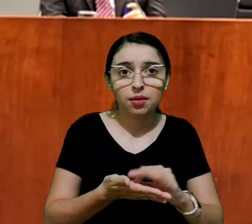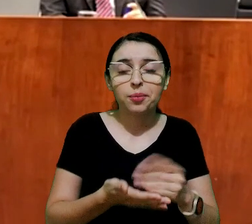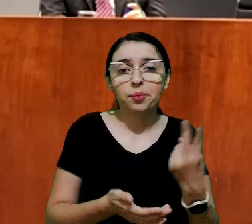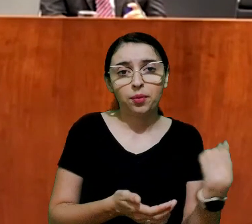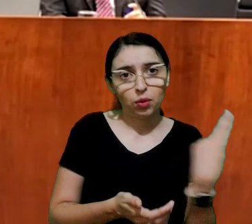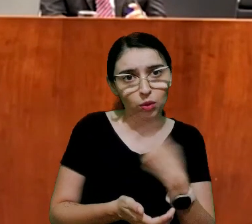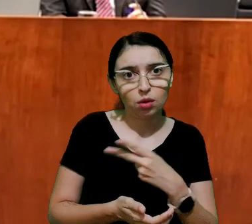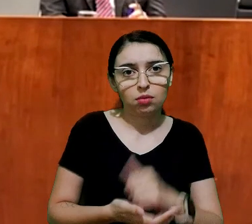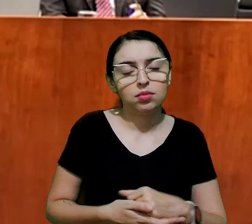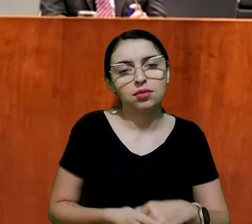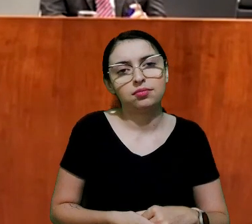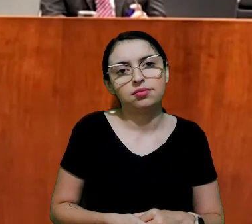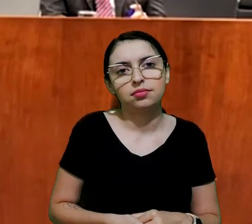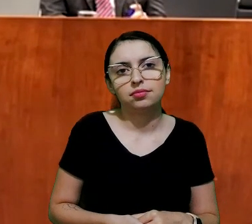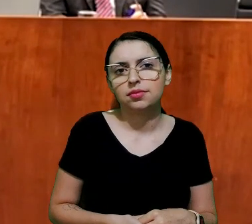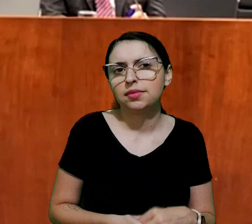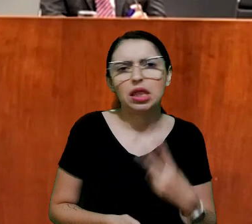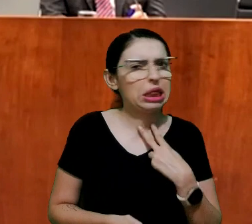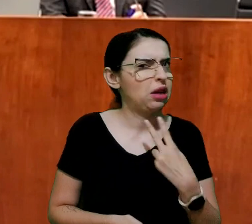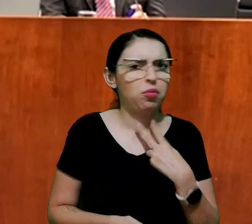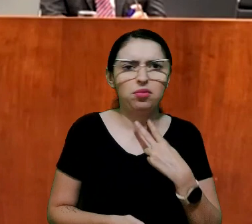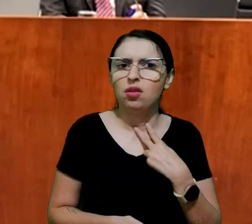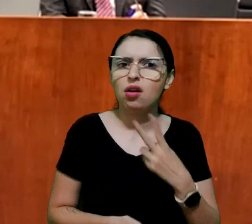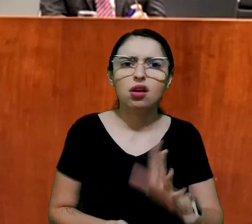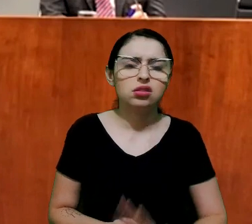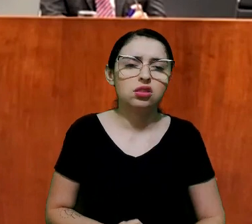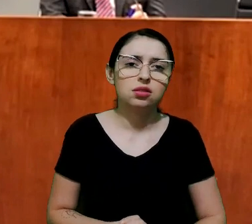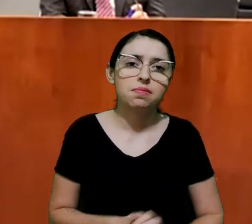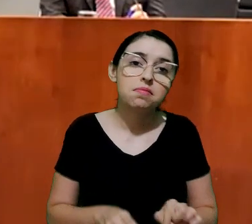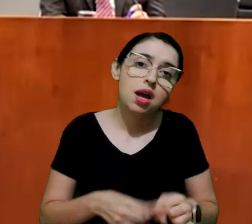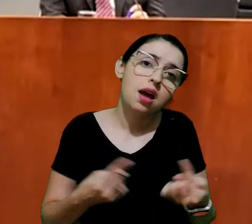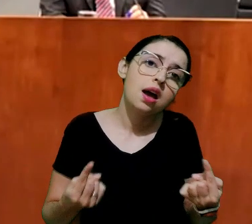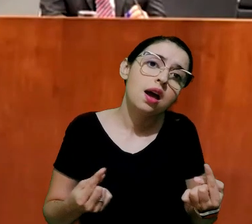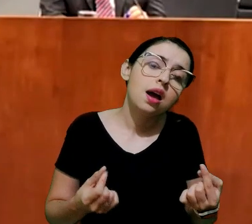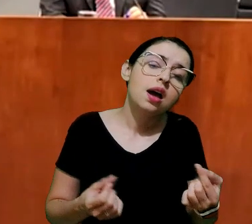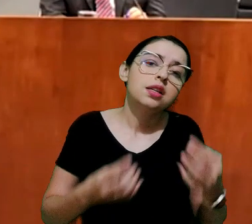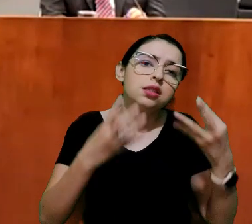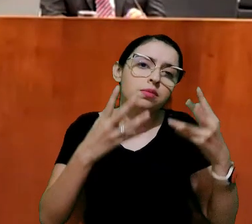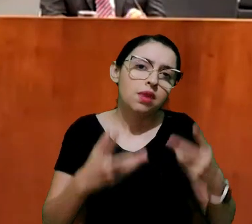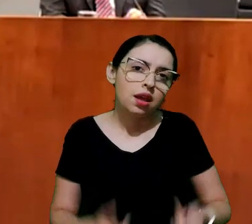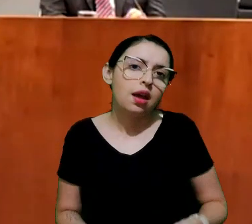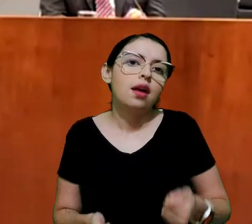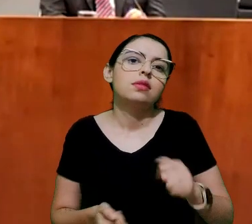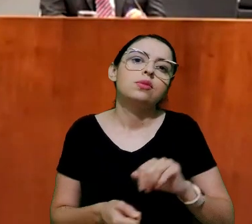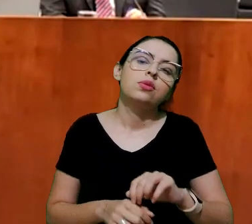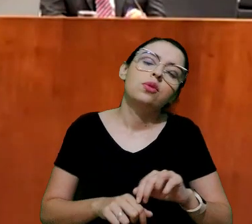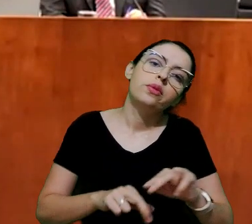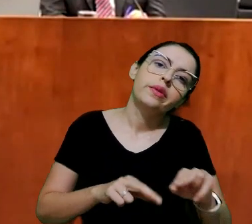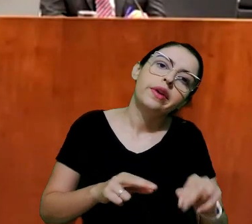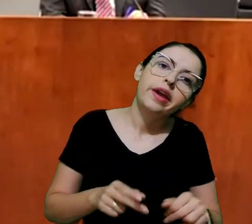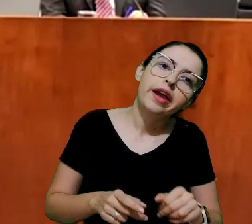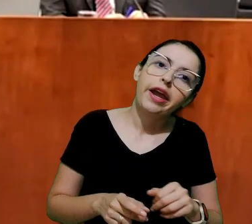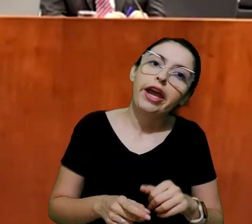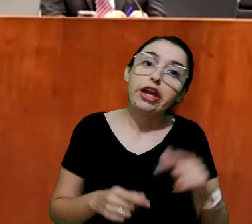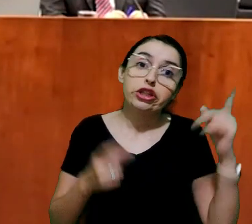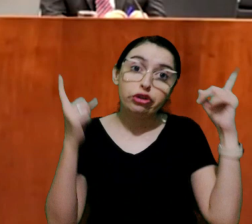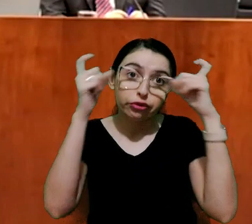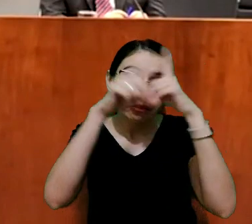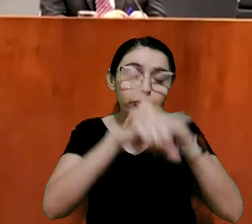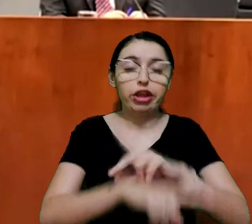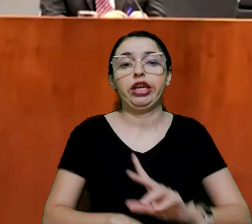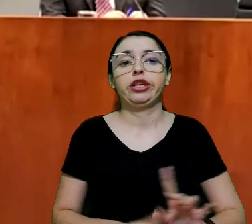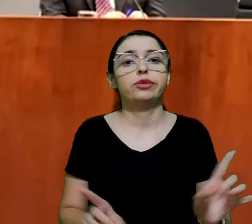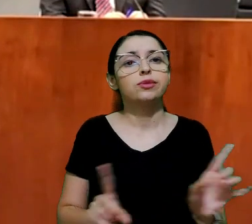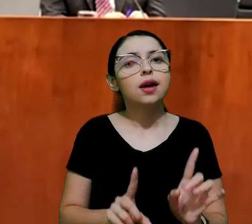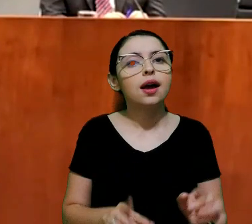dessa. A mim me parece que não é possível. Mas existem critérios, que não é assim com essa facilidade que se faz o registro.